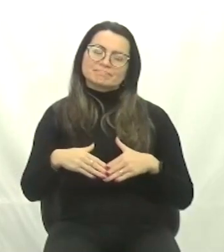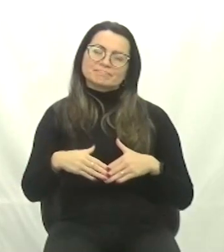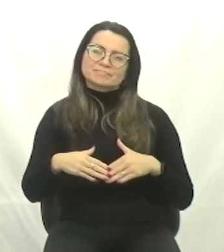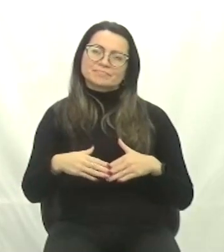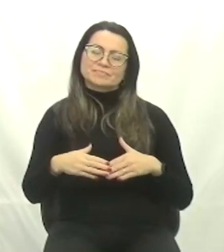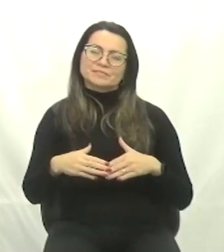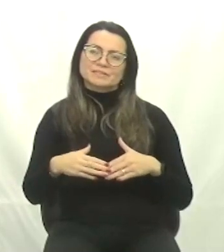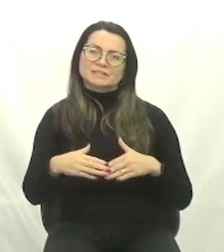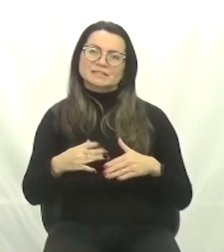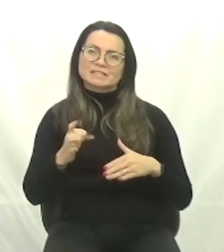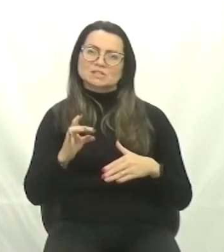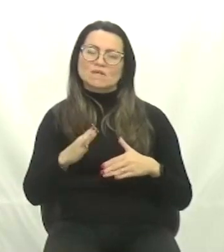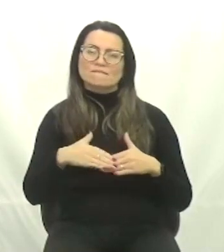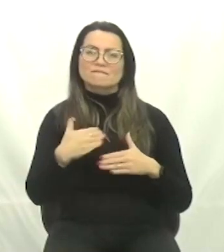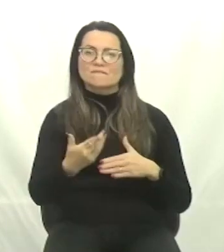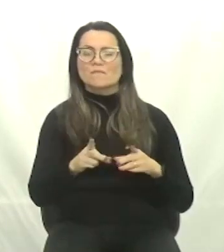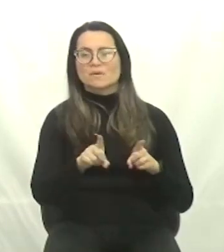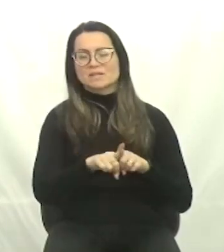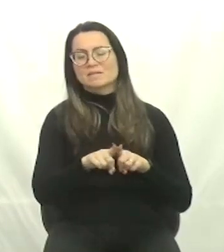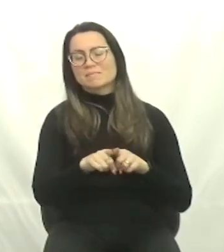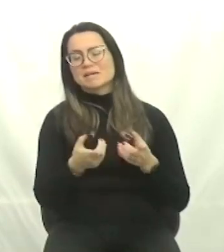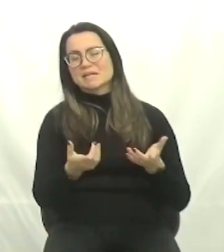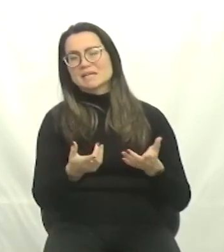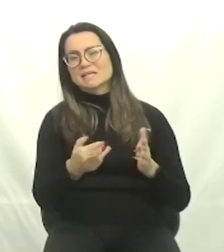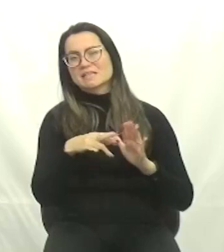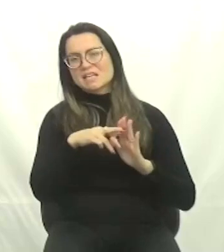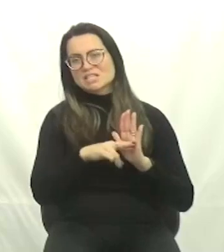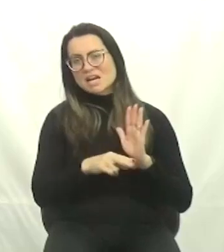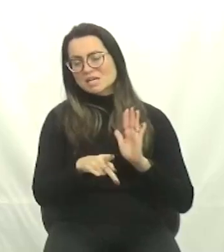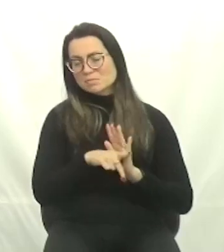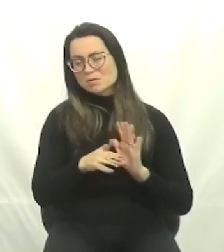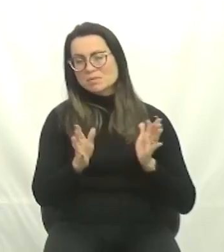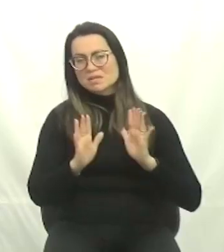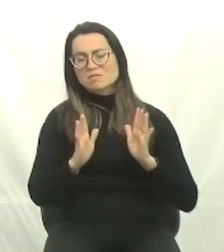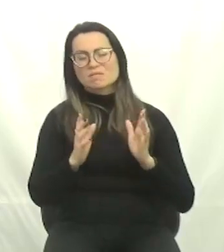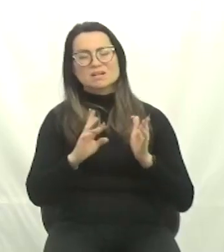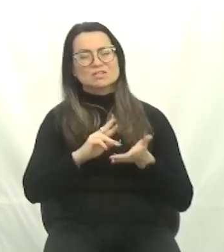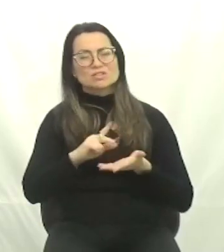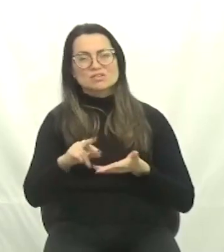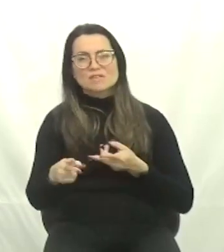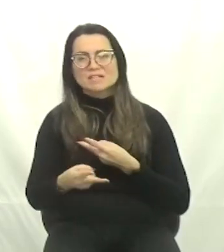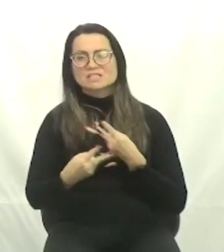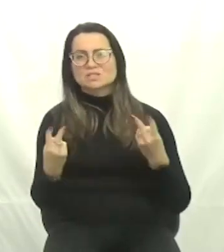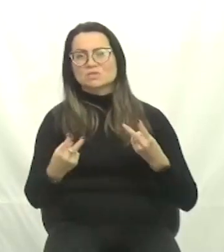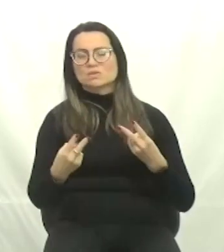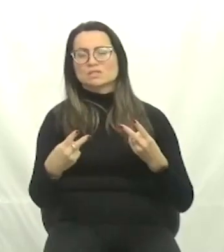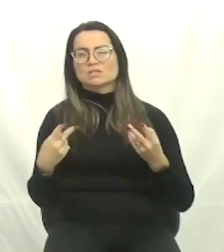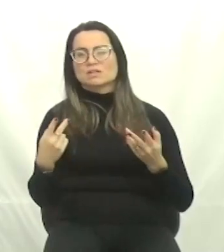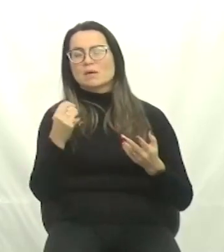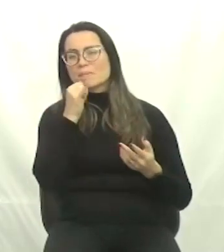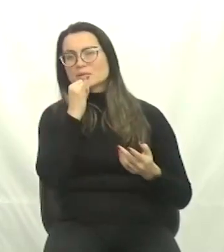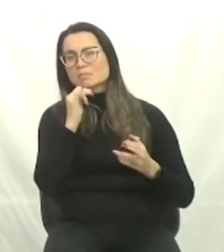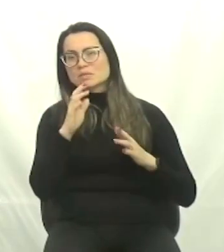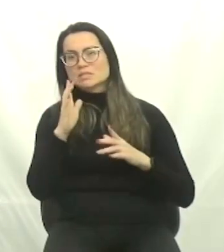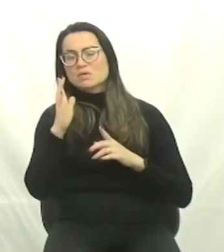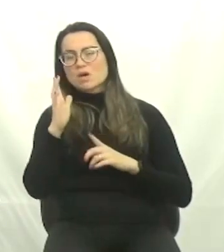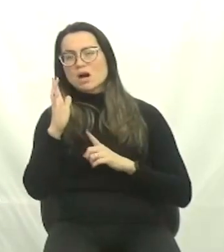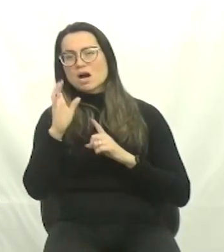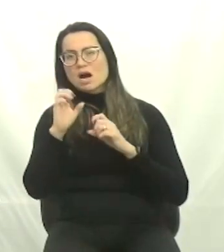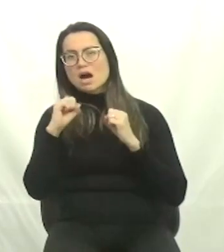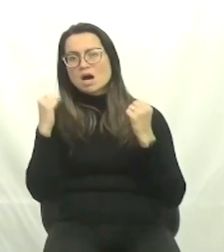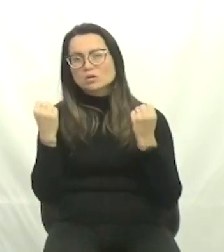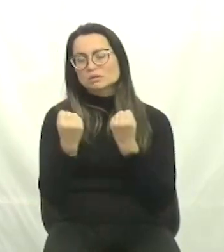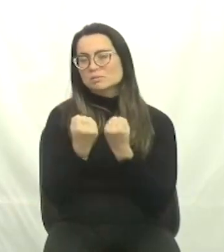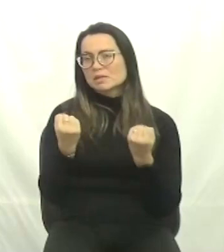do regimental que é o Conselho de Juventude, que são as conferências de juventude, que vai acontecer em novembro, mas que antes disso a gente precisa